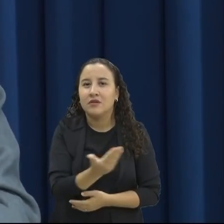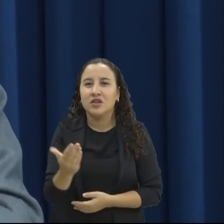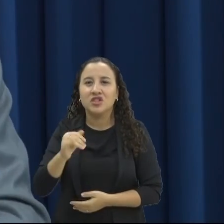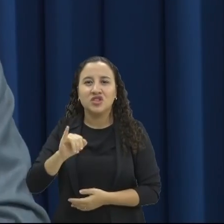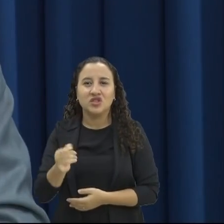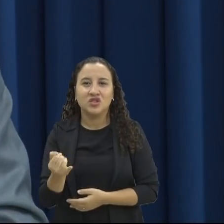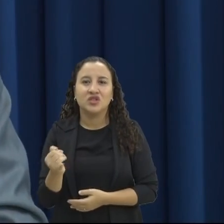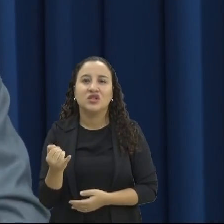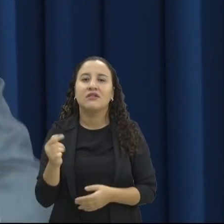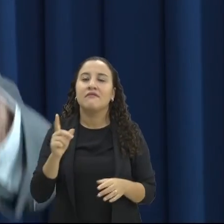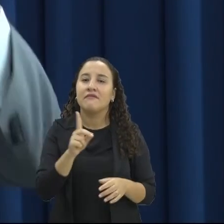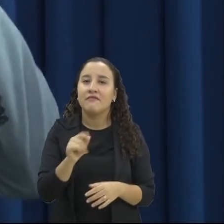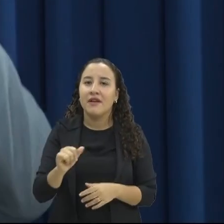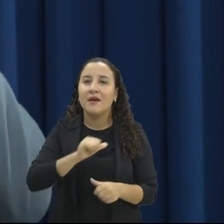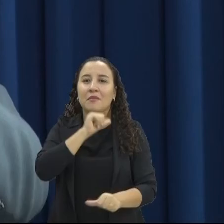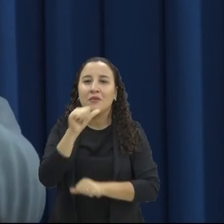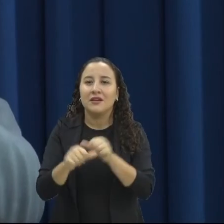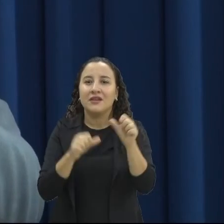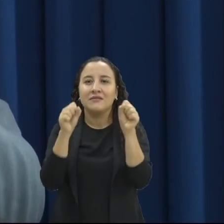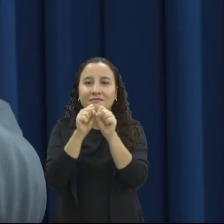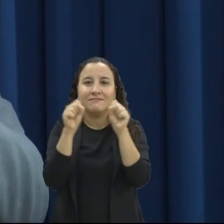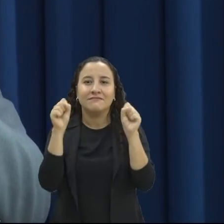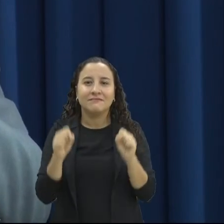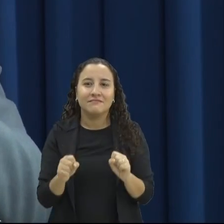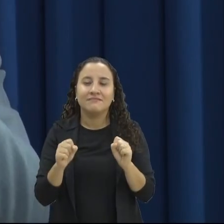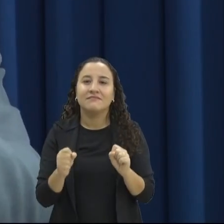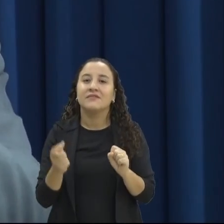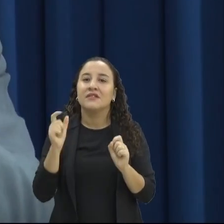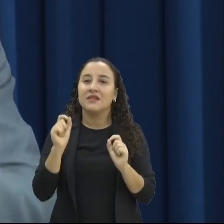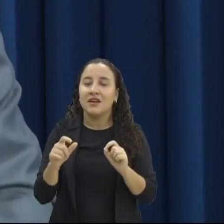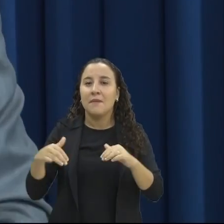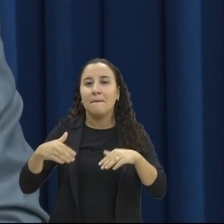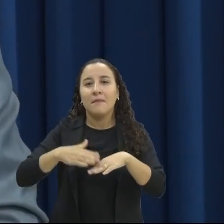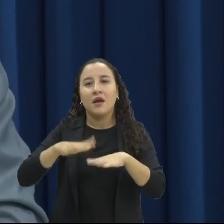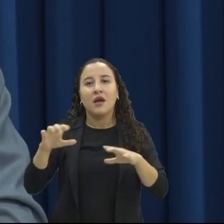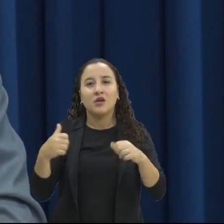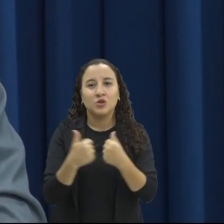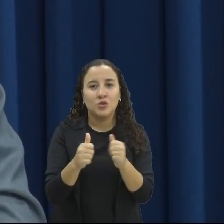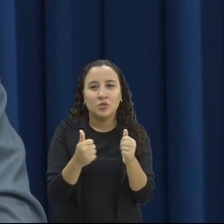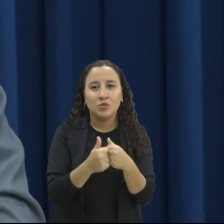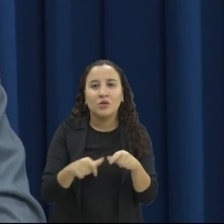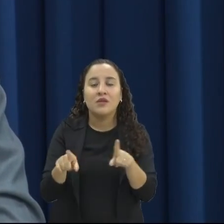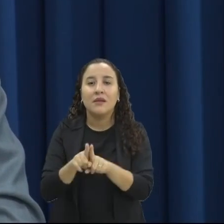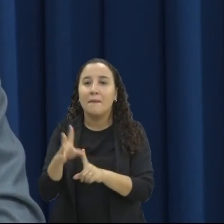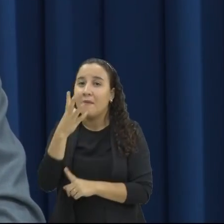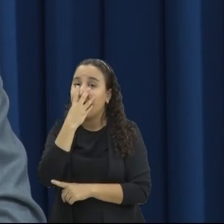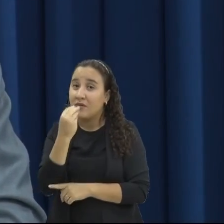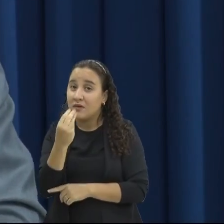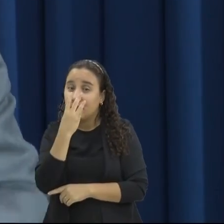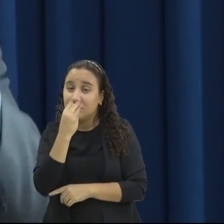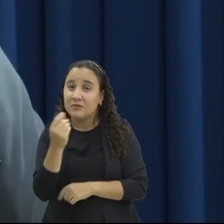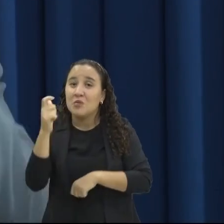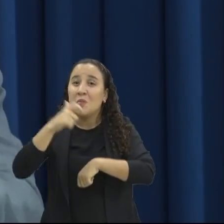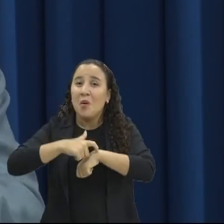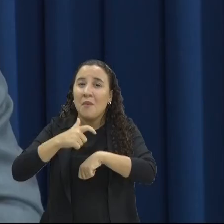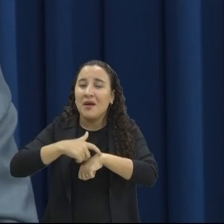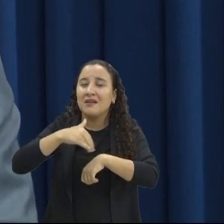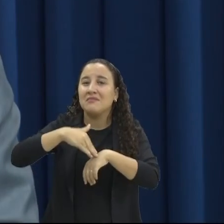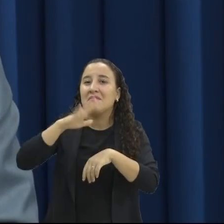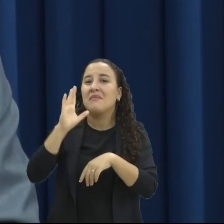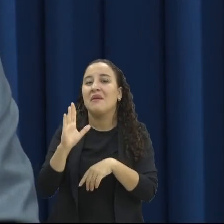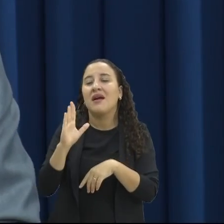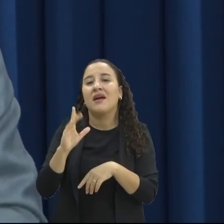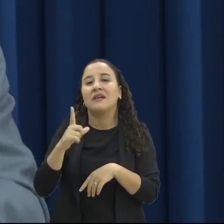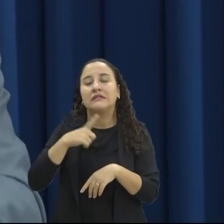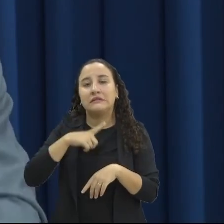janeiro a gente melhora esse sistema, colocando mais ônibus para circular, colocando vans no momento de pico, porque nós temos que